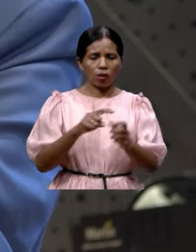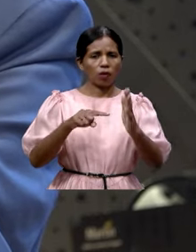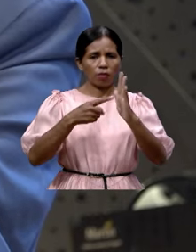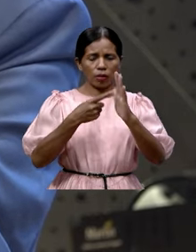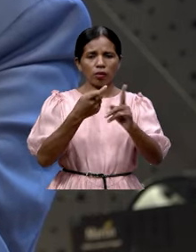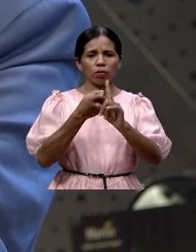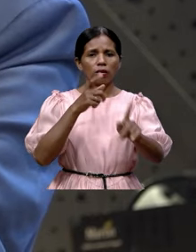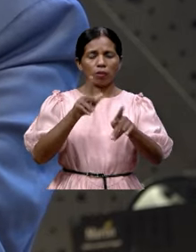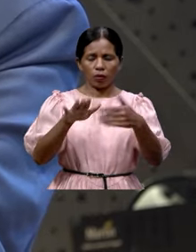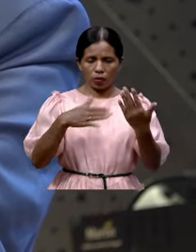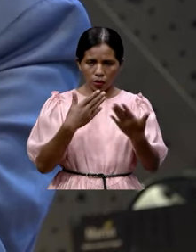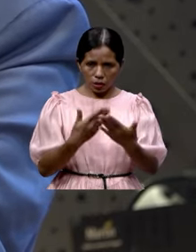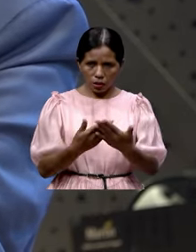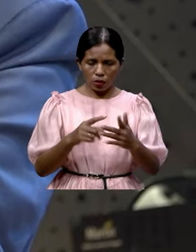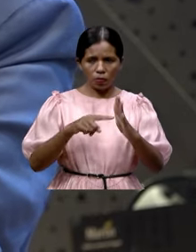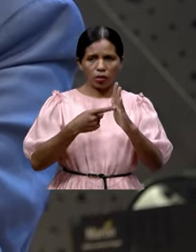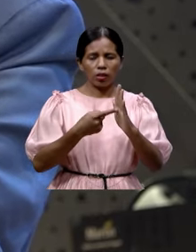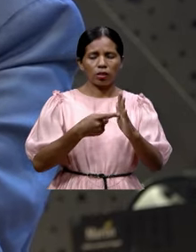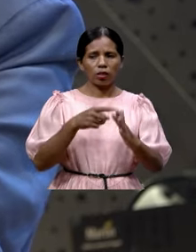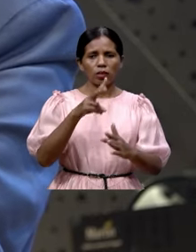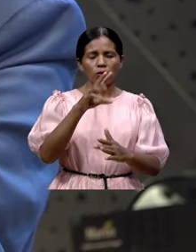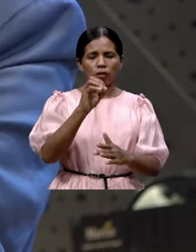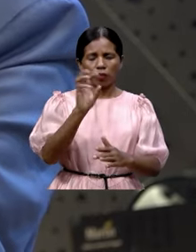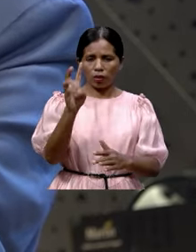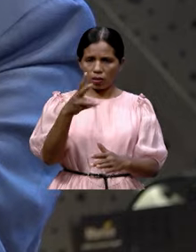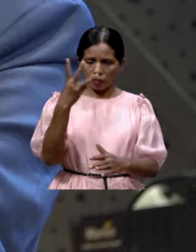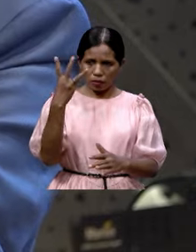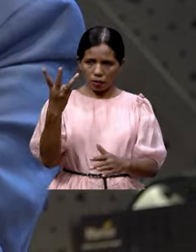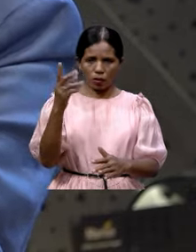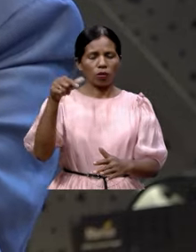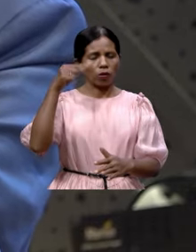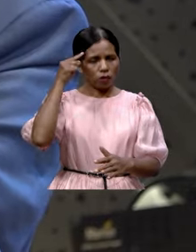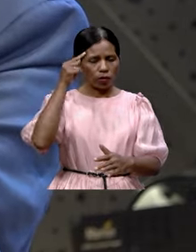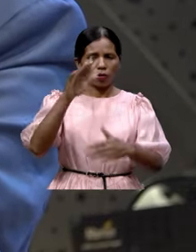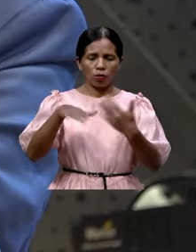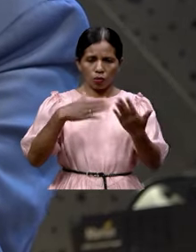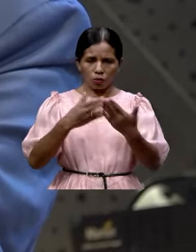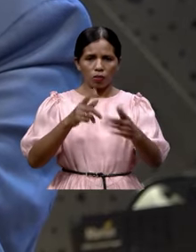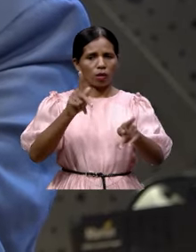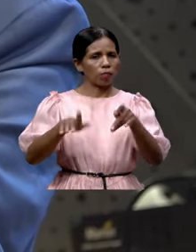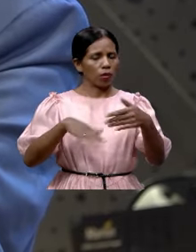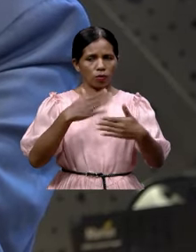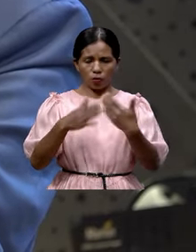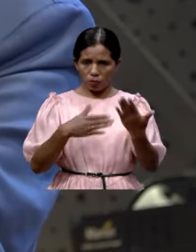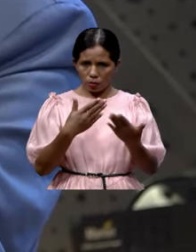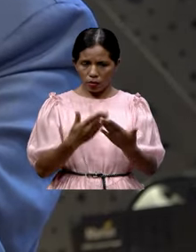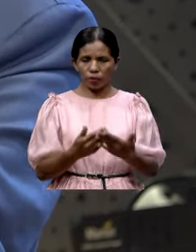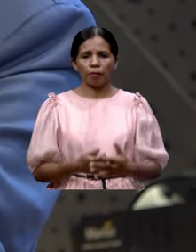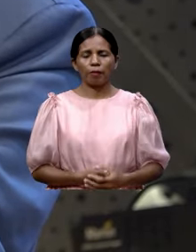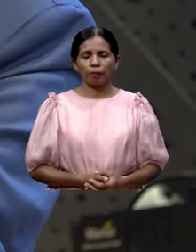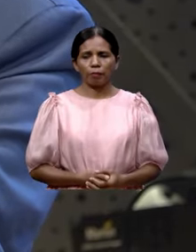hototu, comensa hu si 2016, governo hototu, ema hototu,